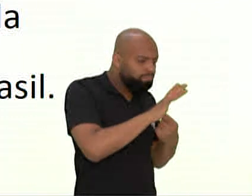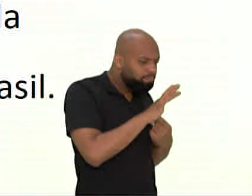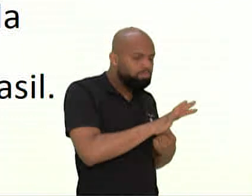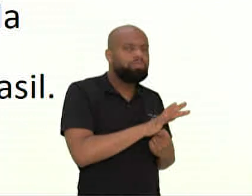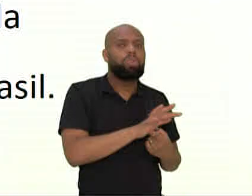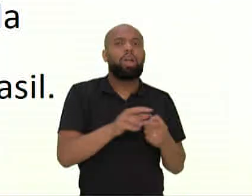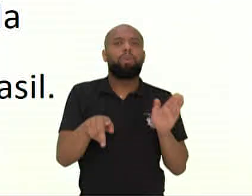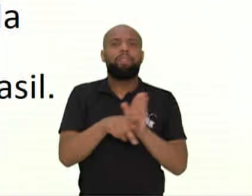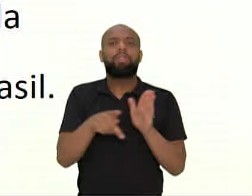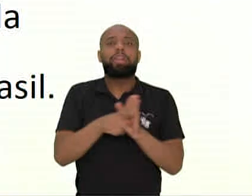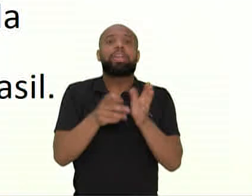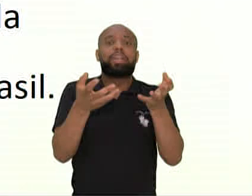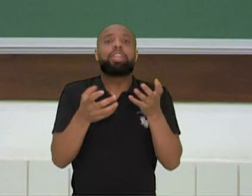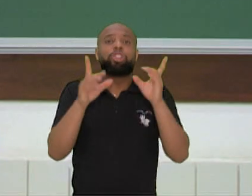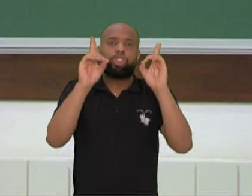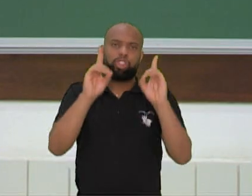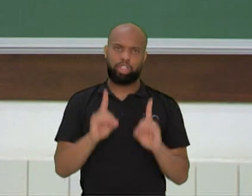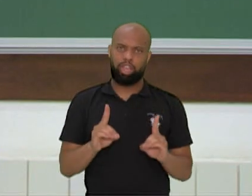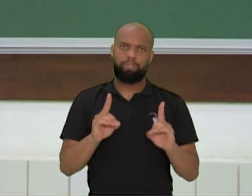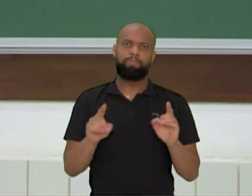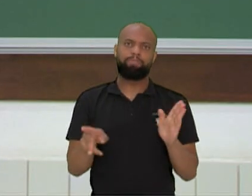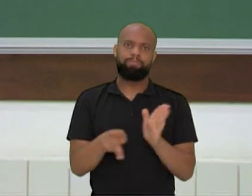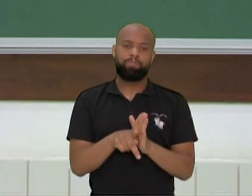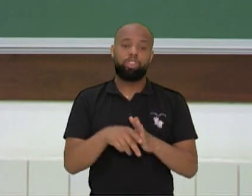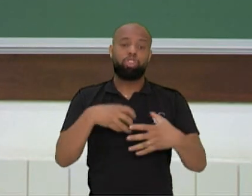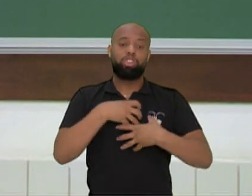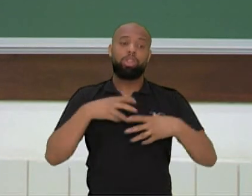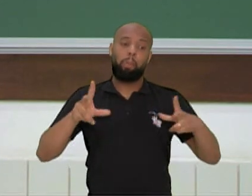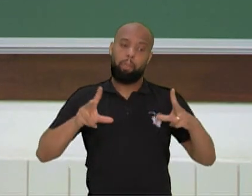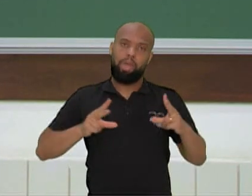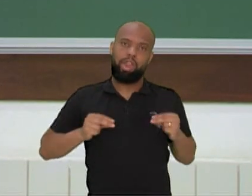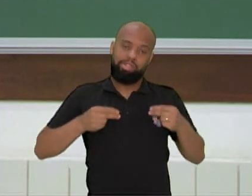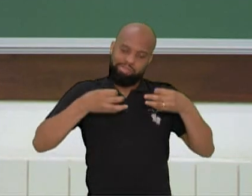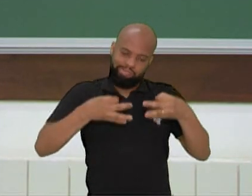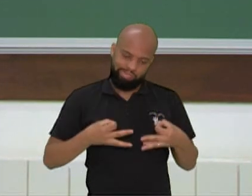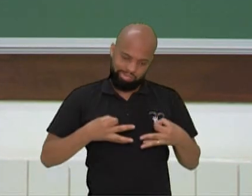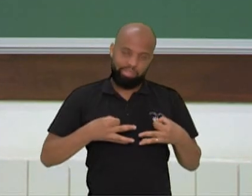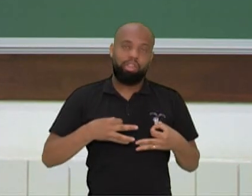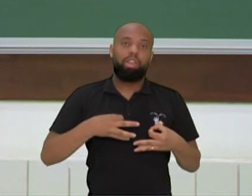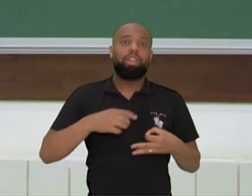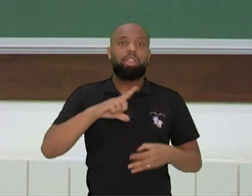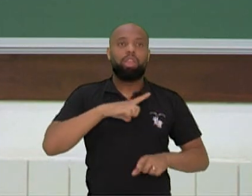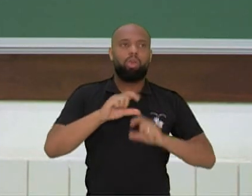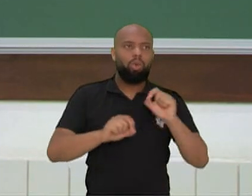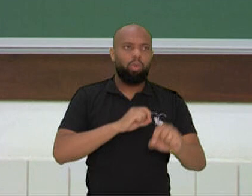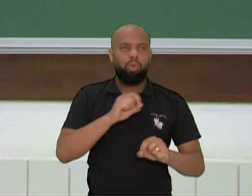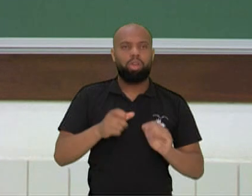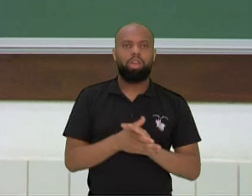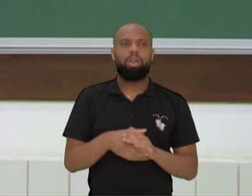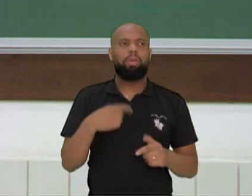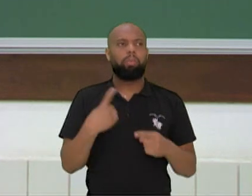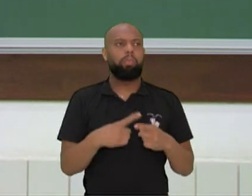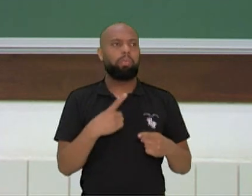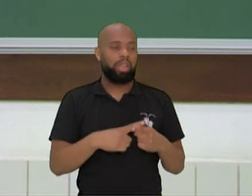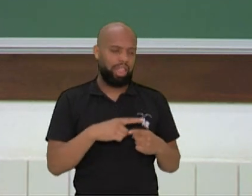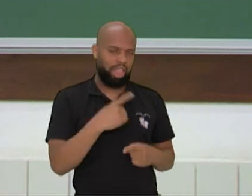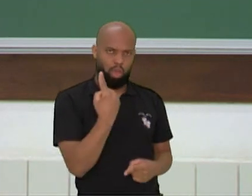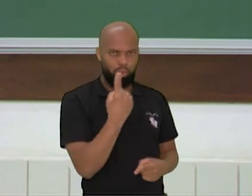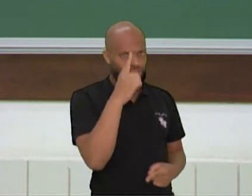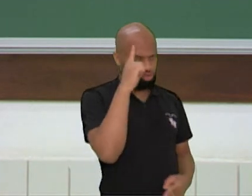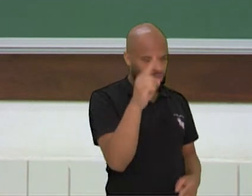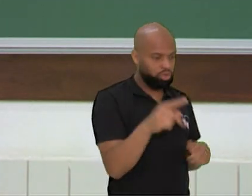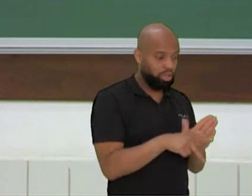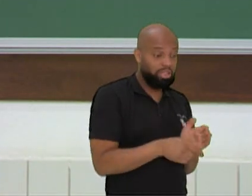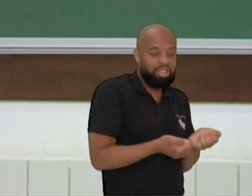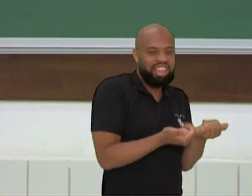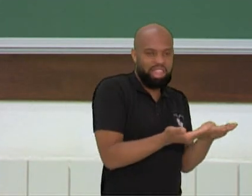deles pelo direito à dignidade. Por isso tem essas duas datas. Uma que seria a concessão dela e outra que seria